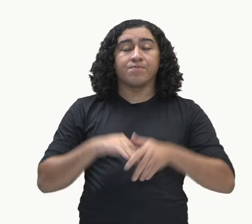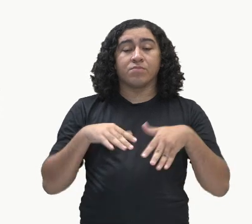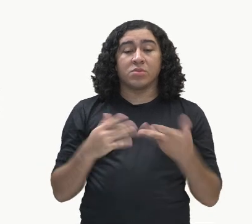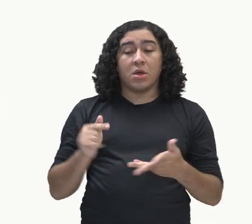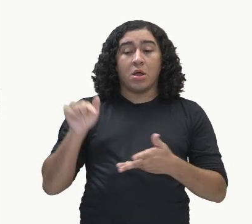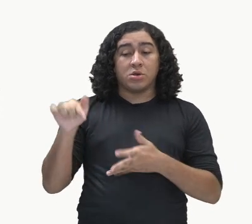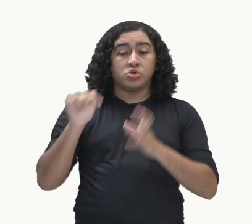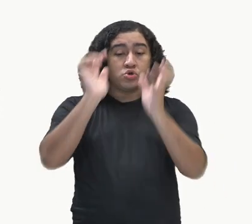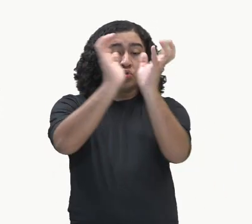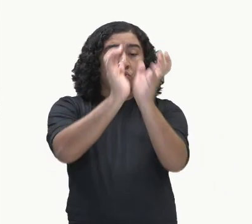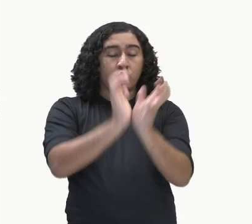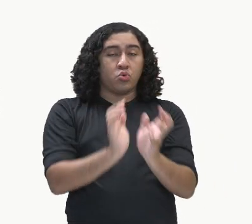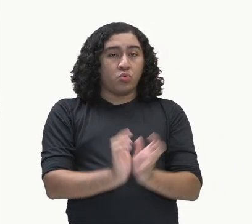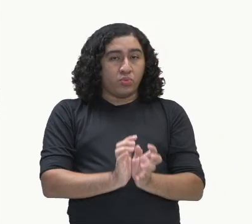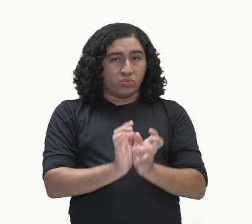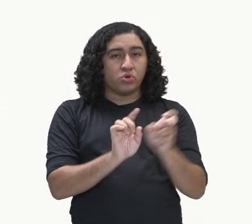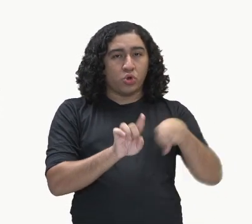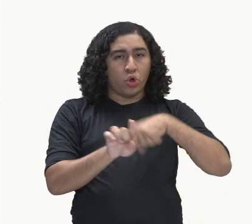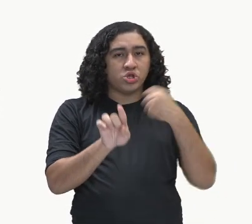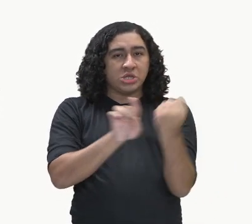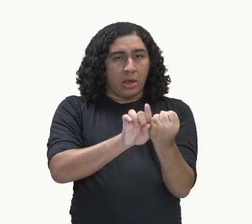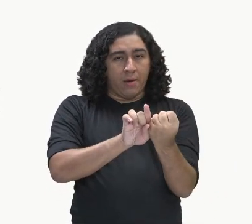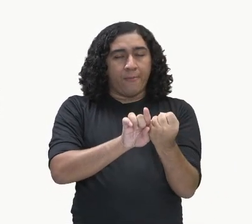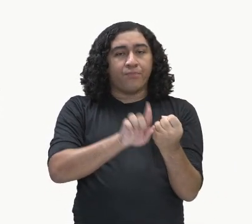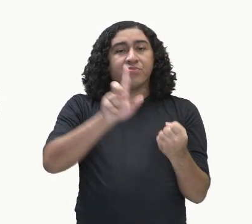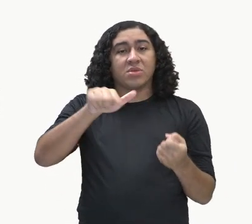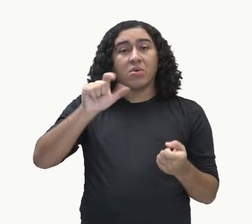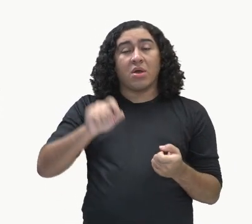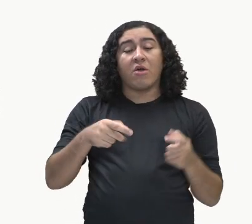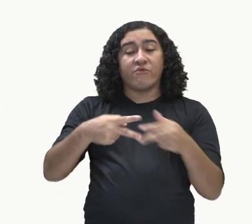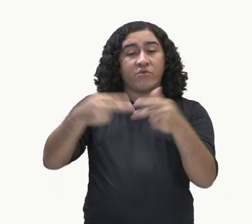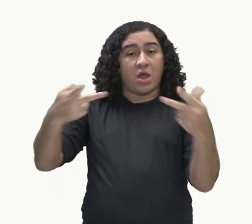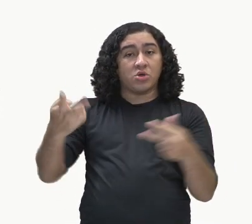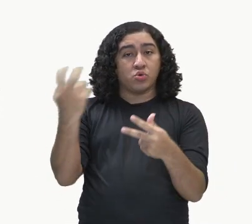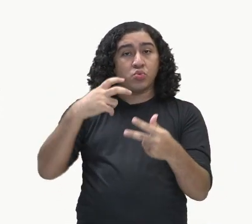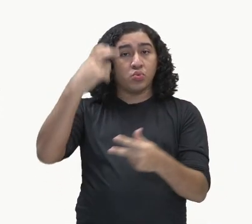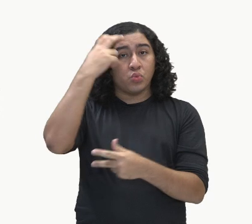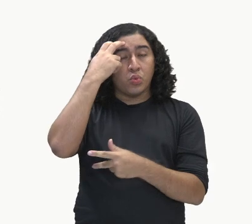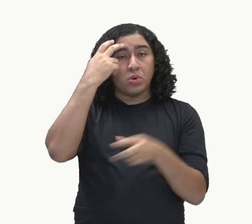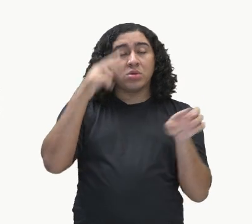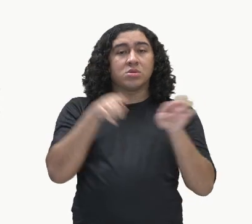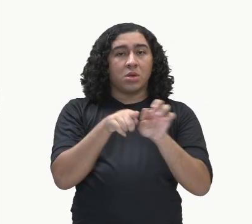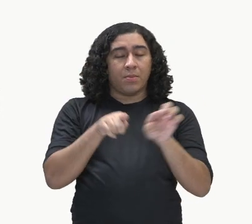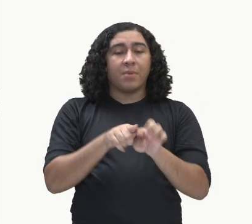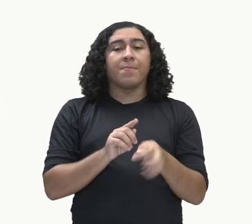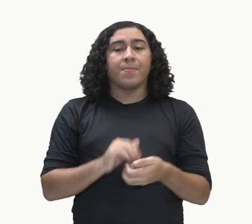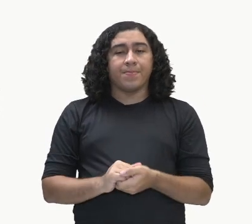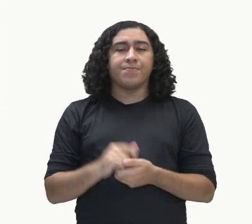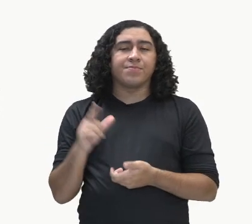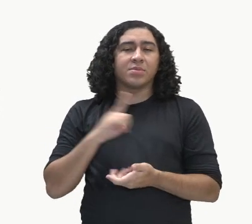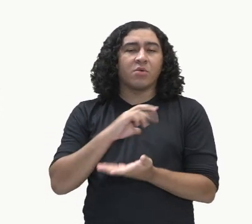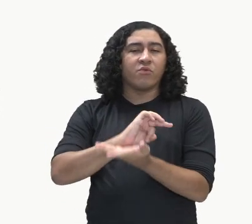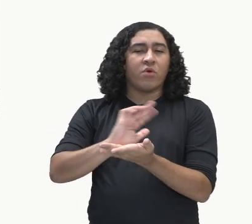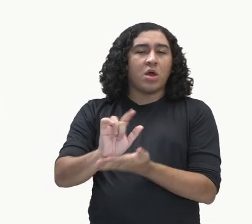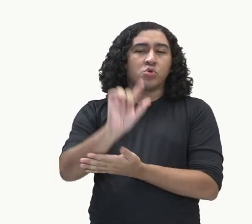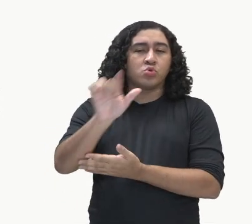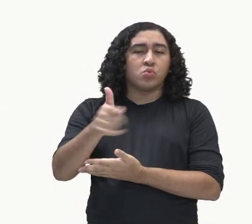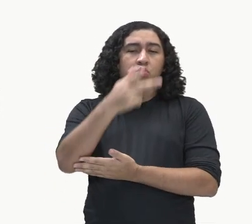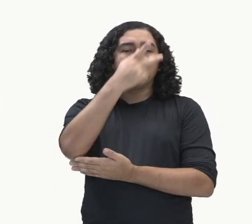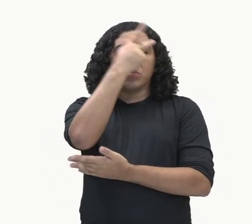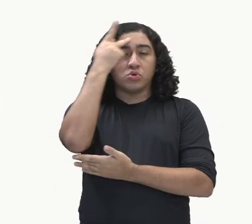é? Étnicas, elas são multiculturais, né, e abrigam estudantes de muitos outros